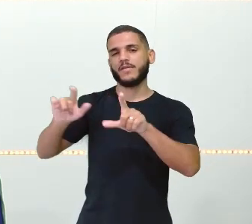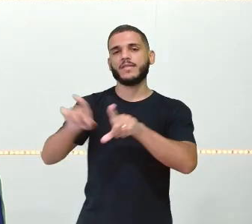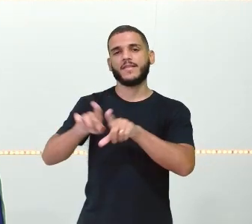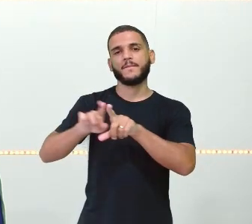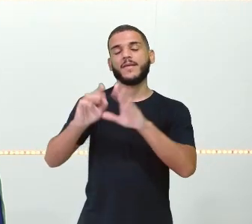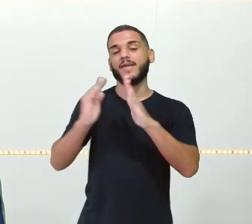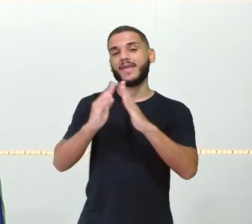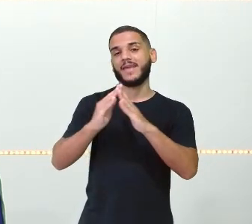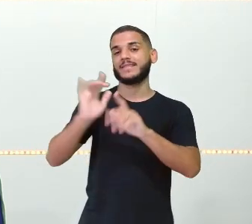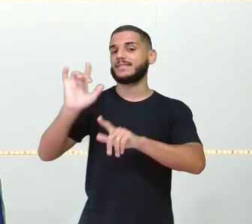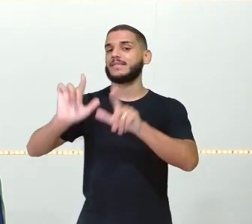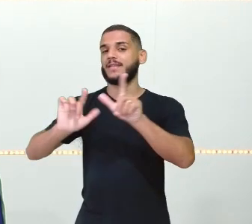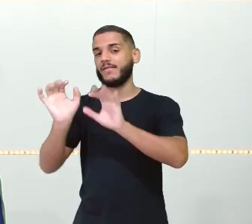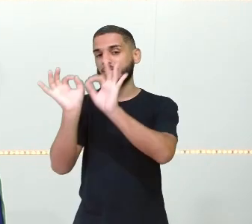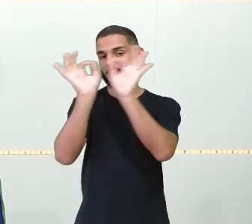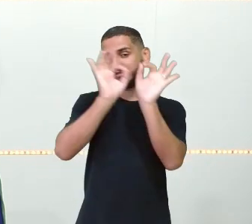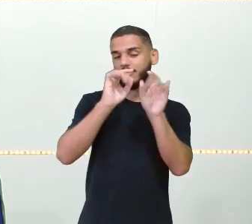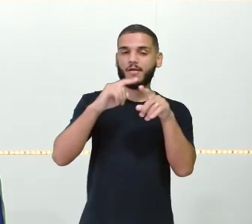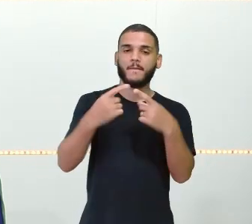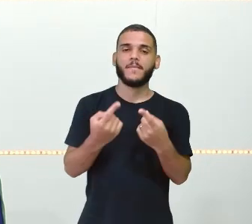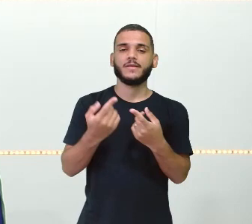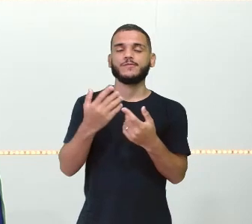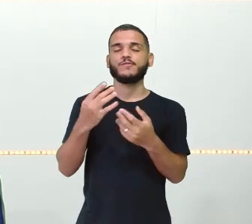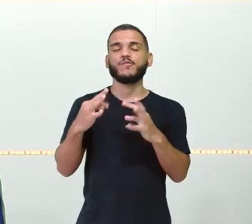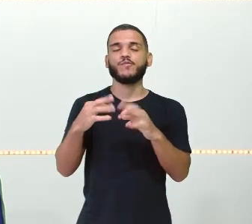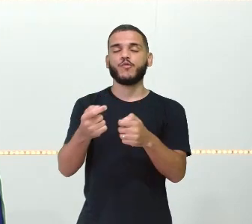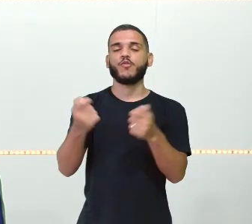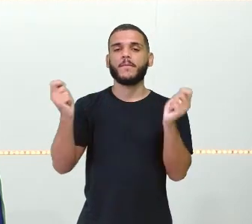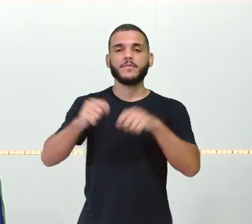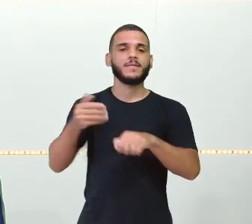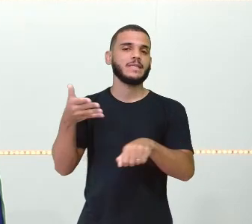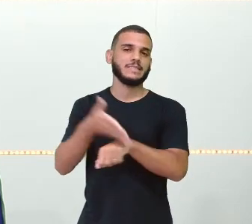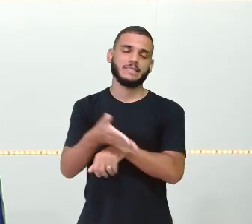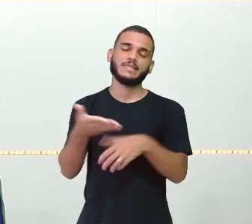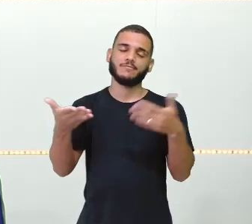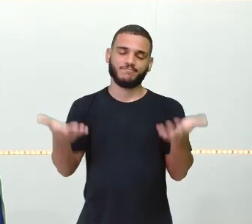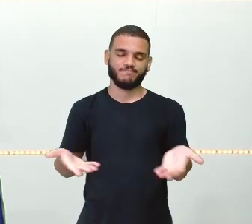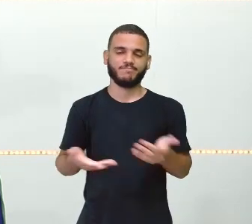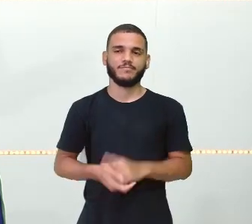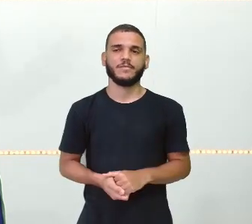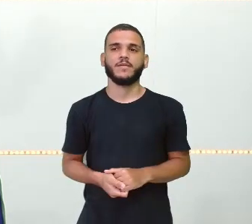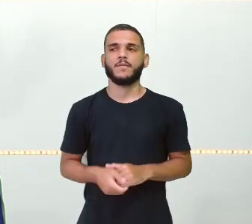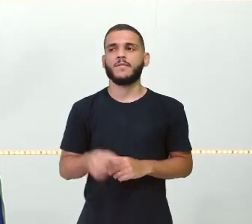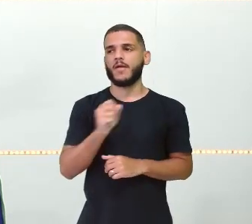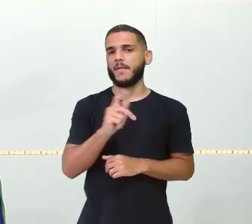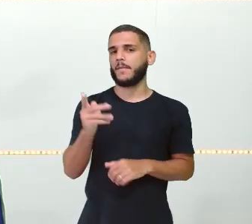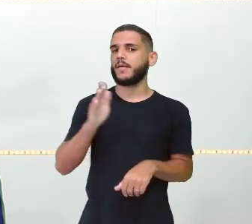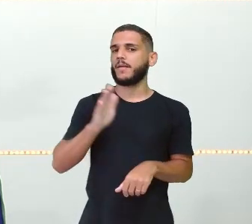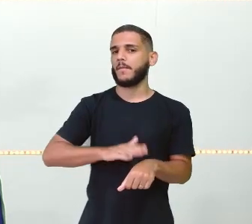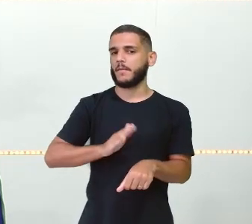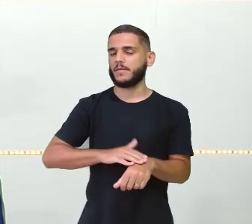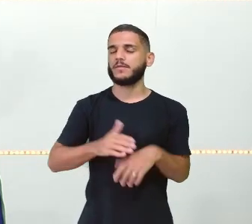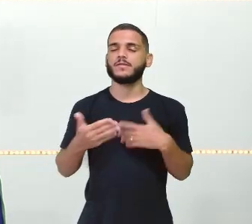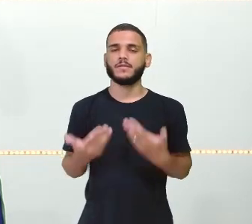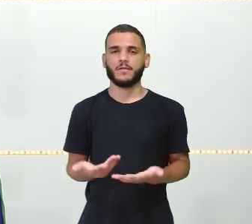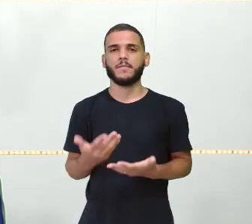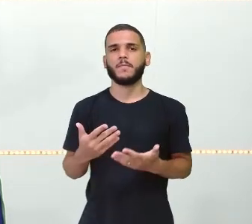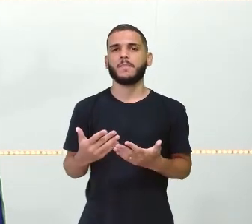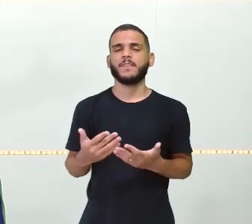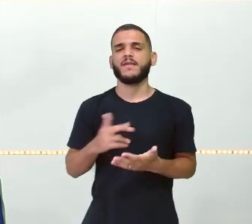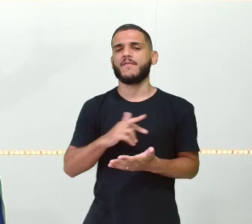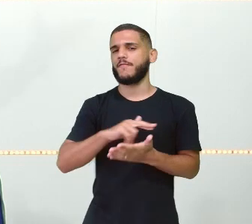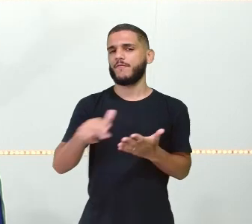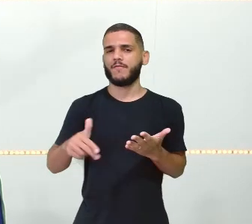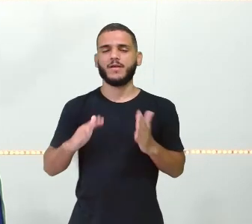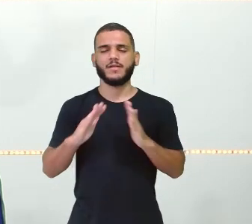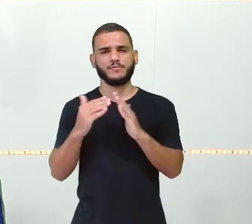casa também pela TV, e não são todas, né, que podem ter o acesso. Então, ao aplicativo nesse momento. Então, muitas estão na